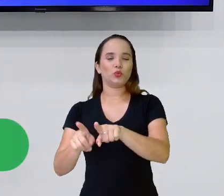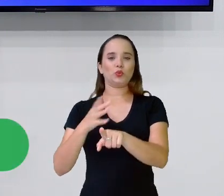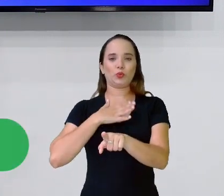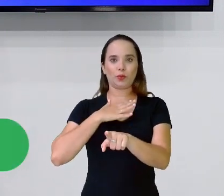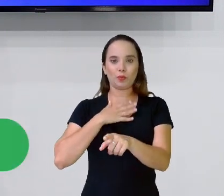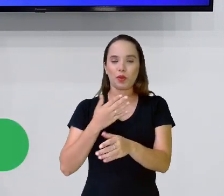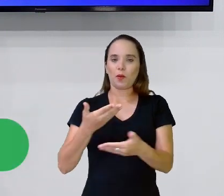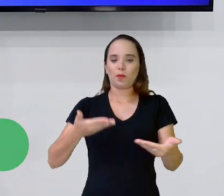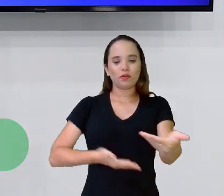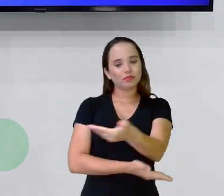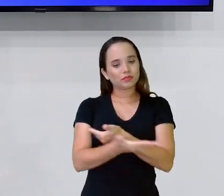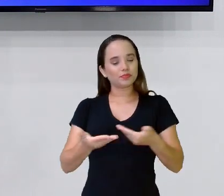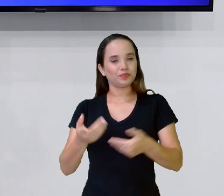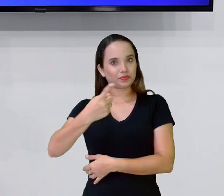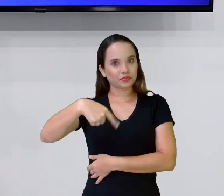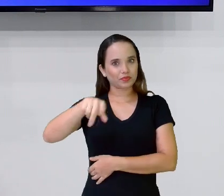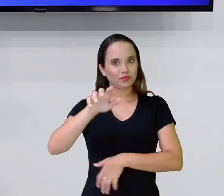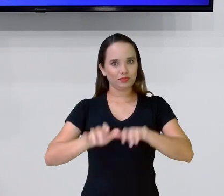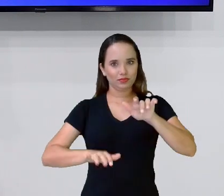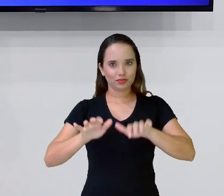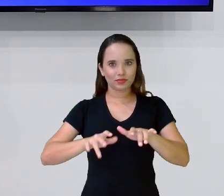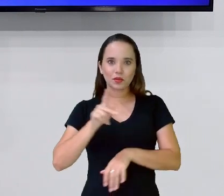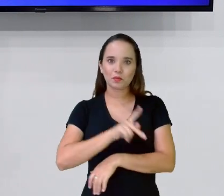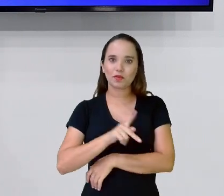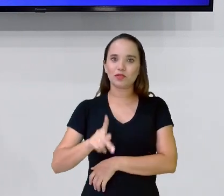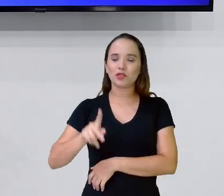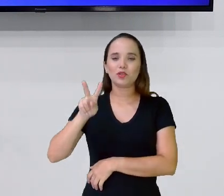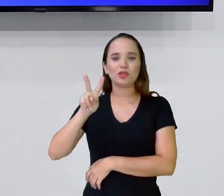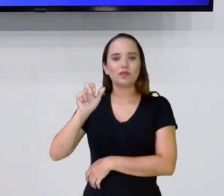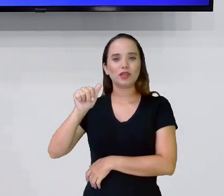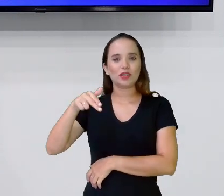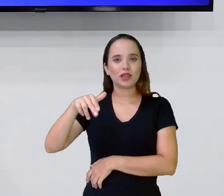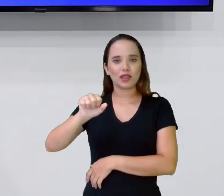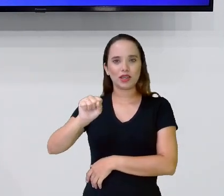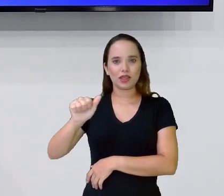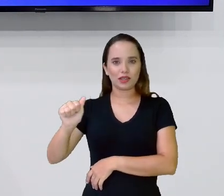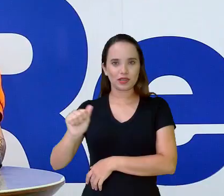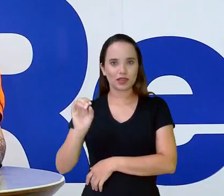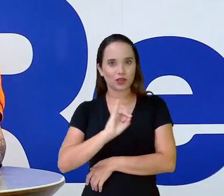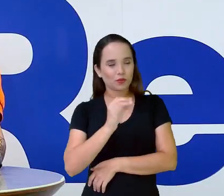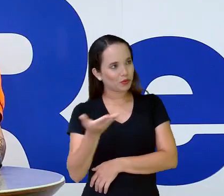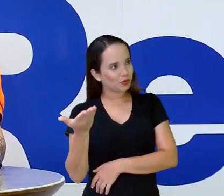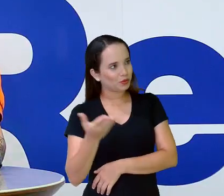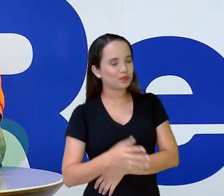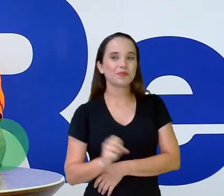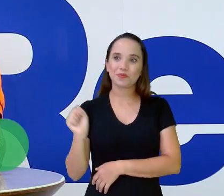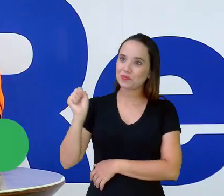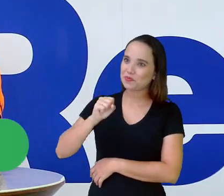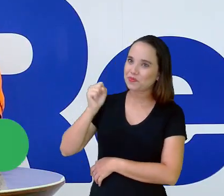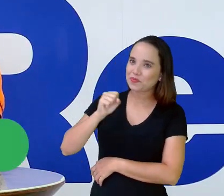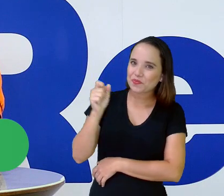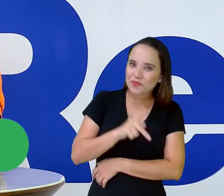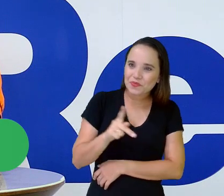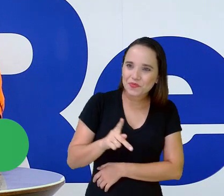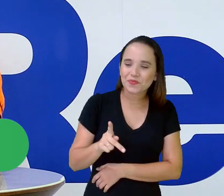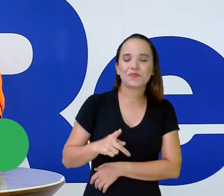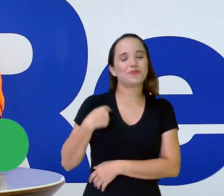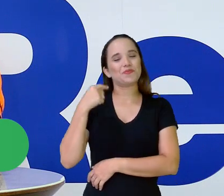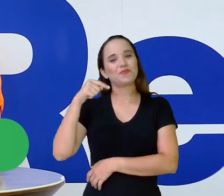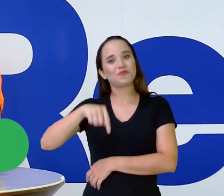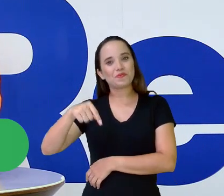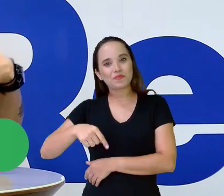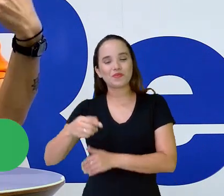interagindo com vocês no chat, é a professora Vanessa. Dá oi para a galera, Vanessa. Exatamente, né, professor Armando? Estamos